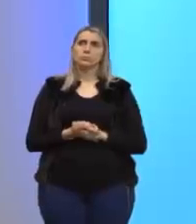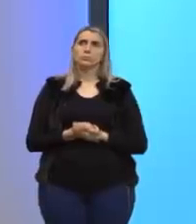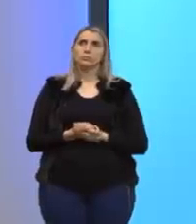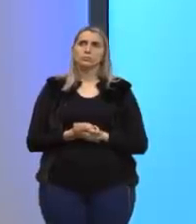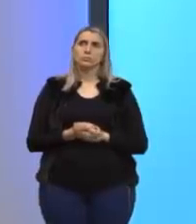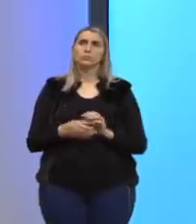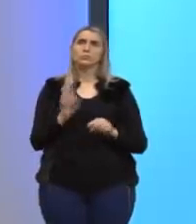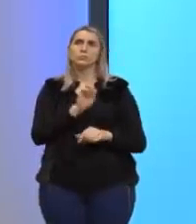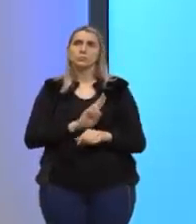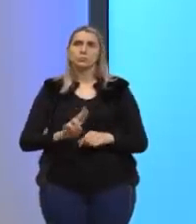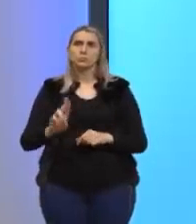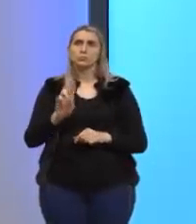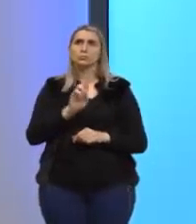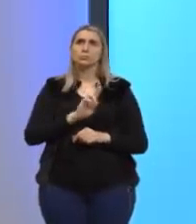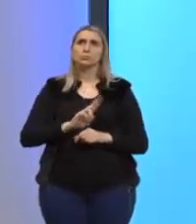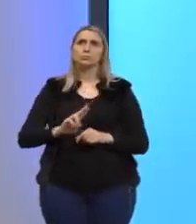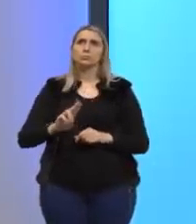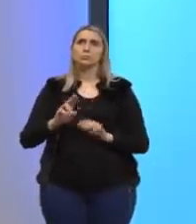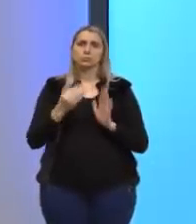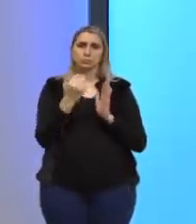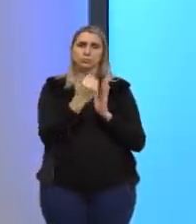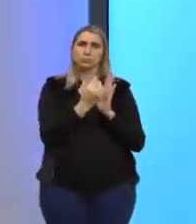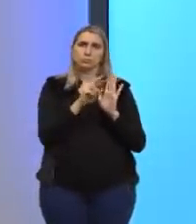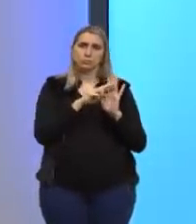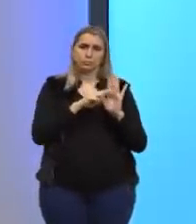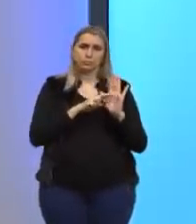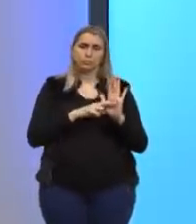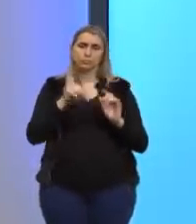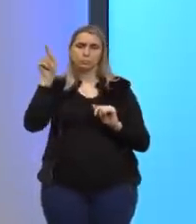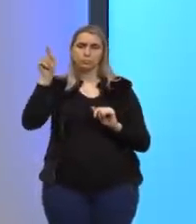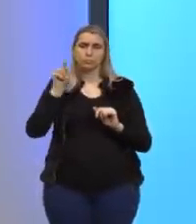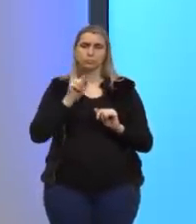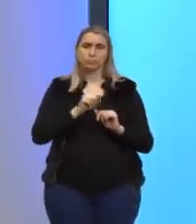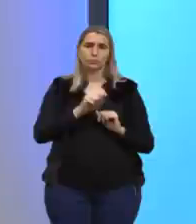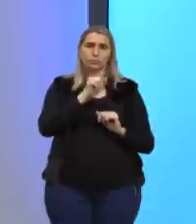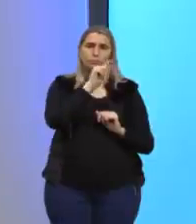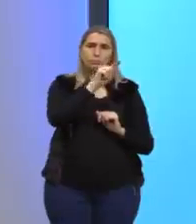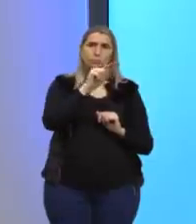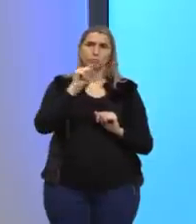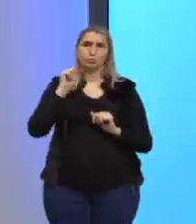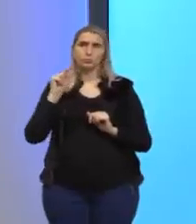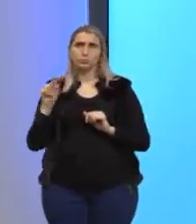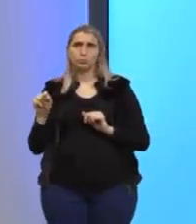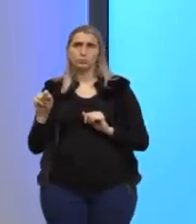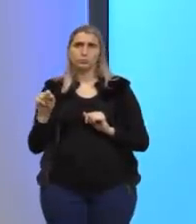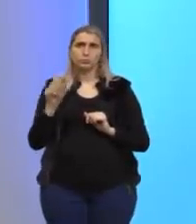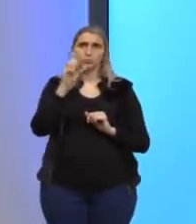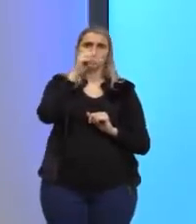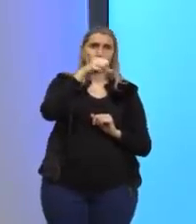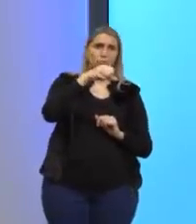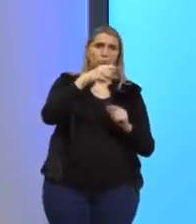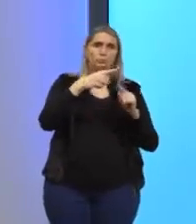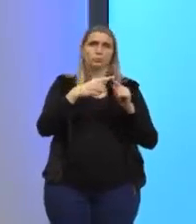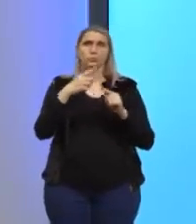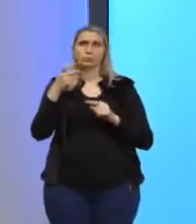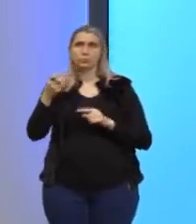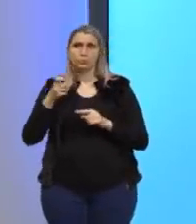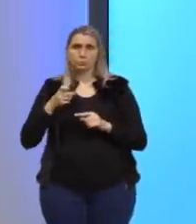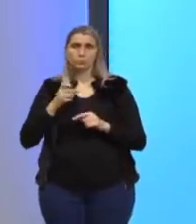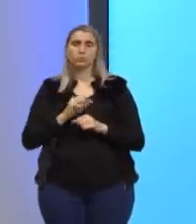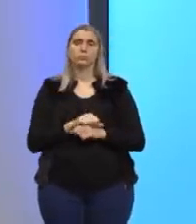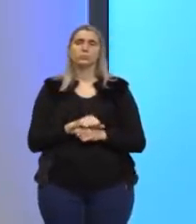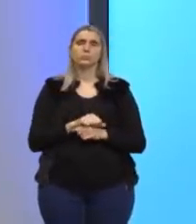a propriedade, que é o produto dos meios pelos extremos. Então, o 9 vezes o x,